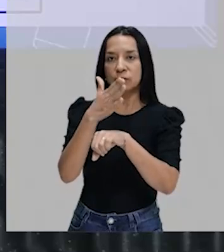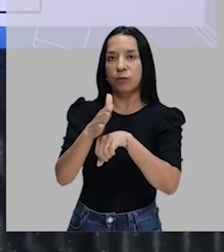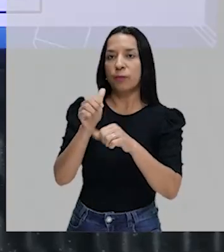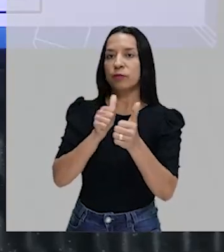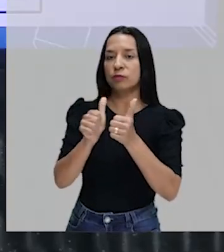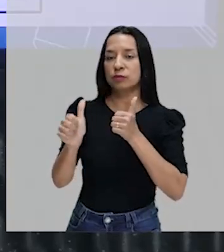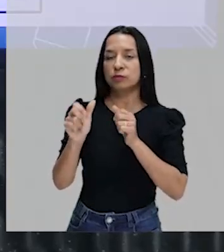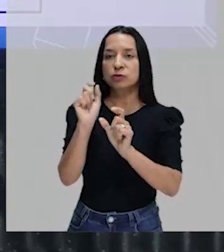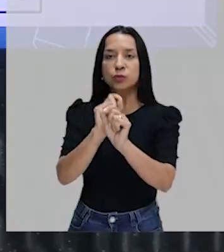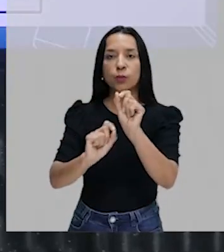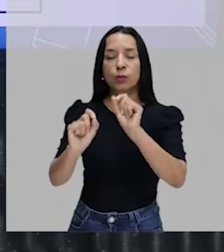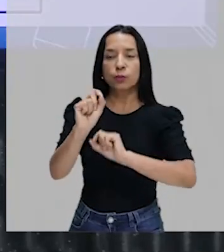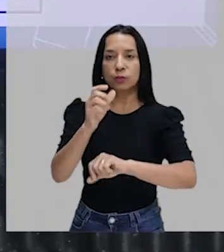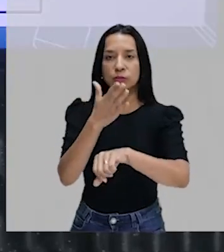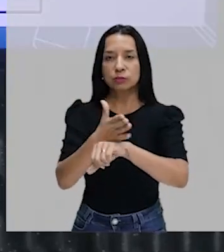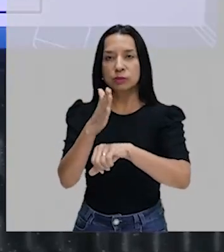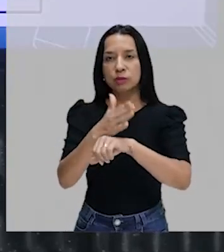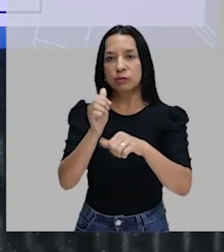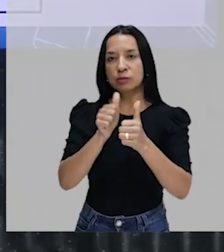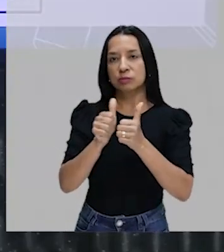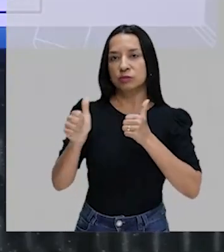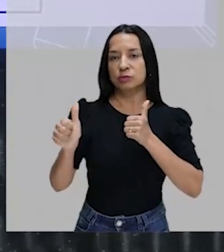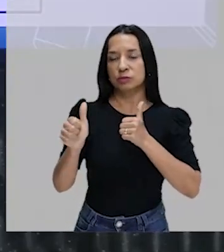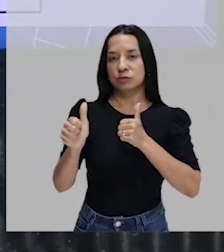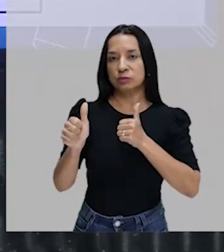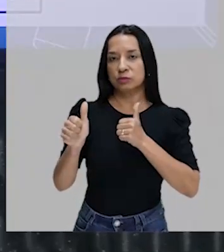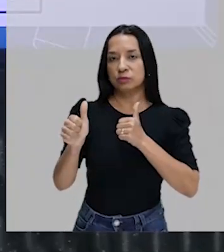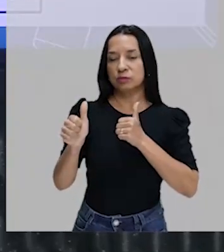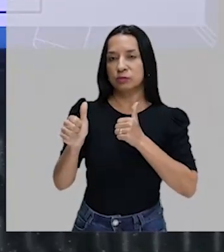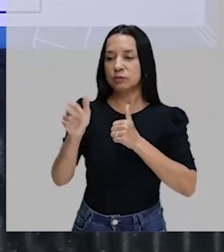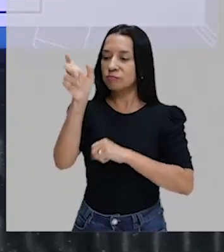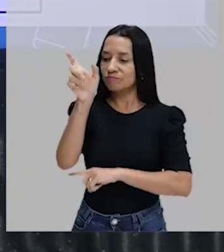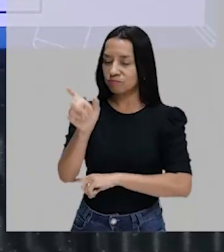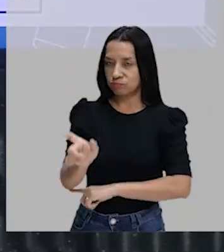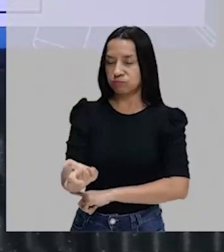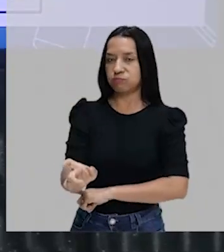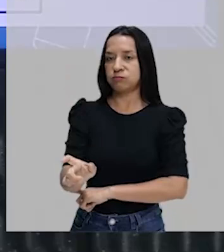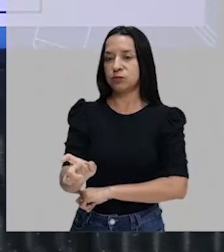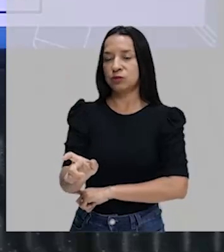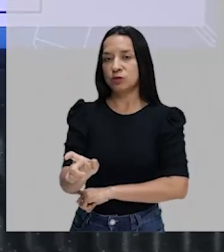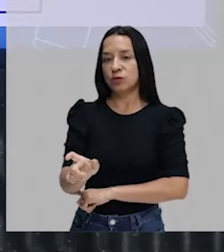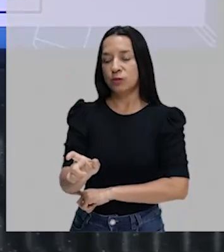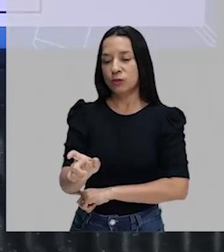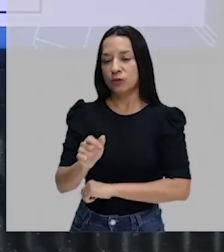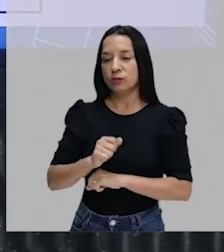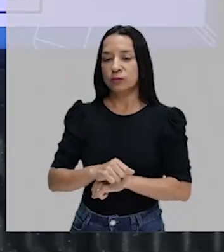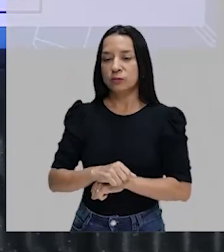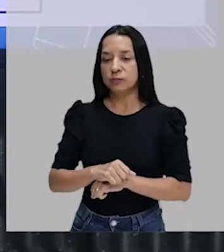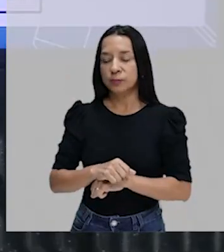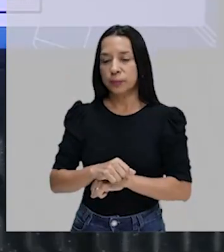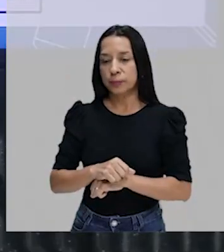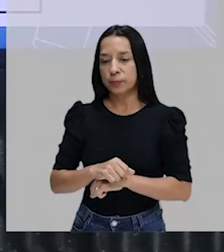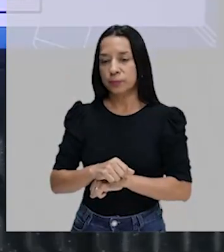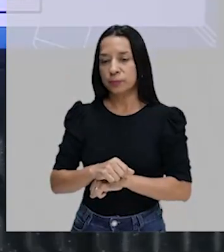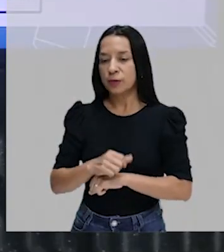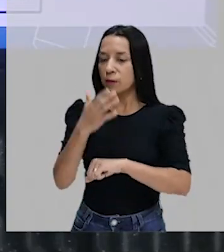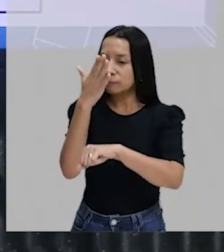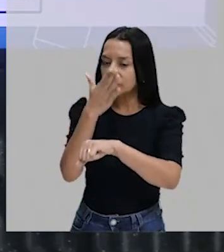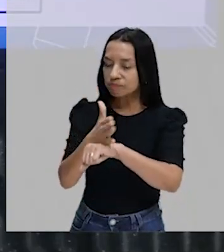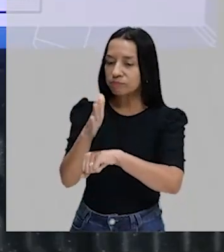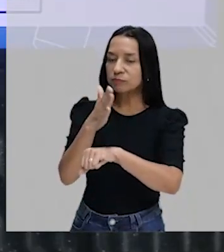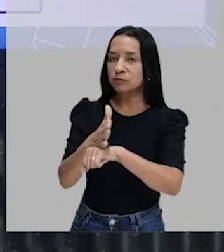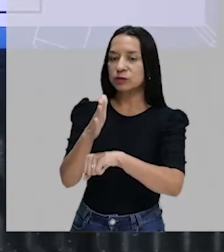esportivo. O que é o treinamento esportivo? É o indivíduo ser colocado para